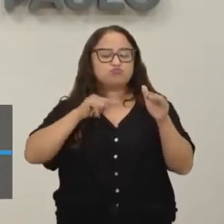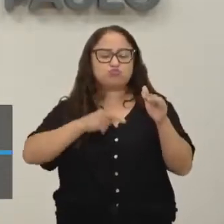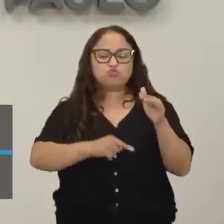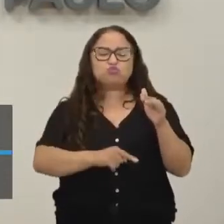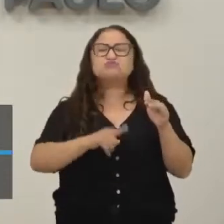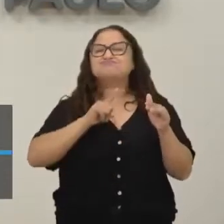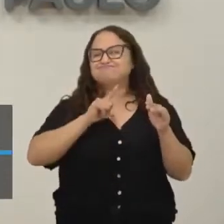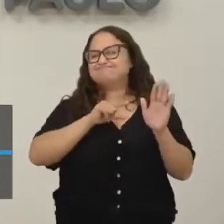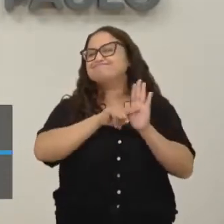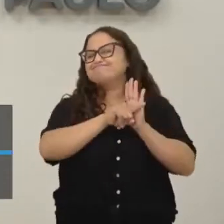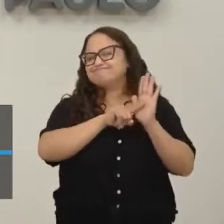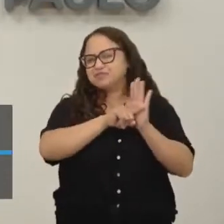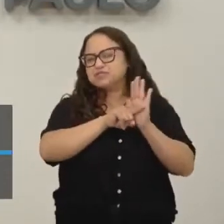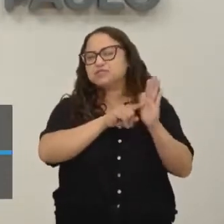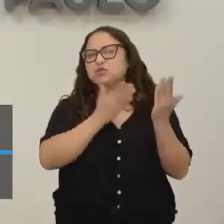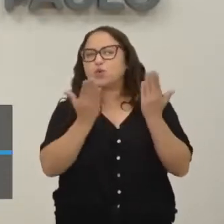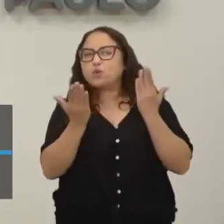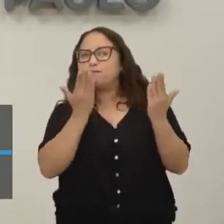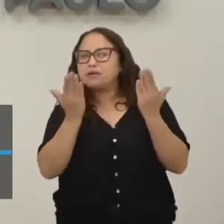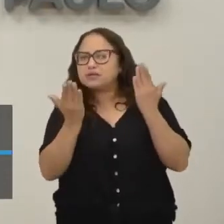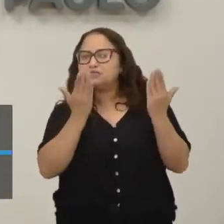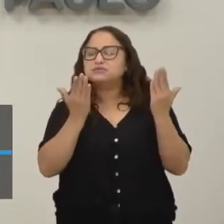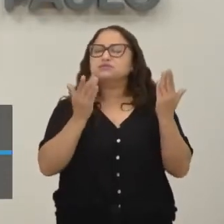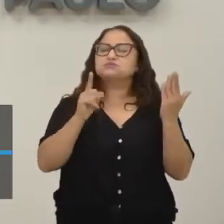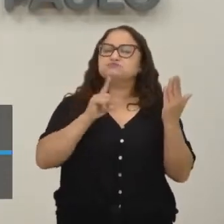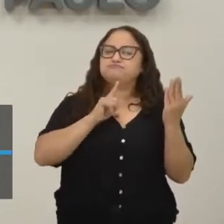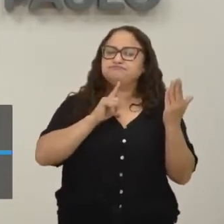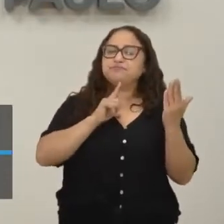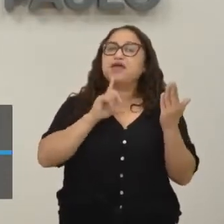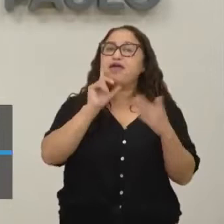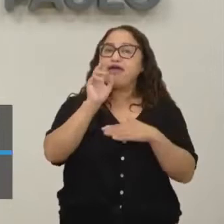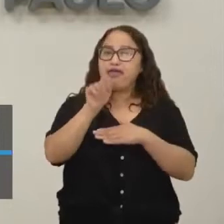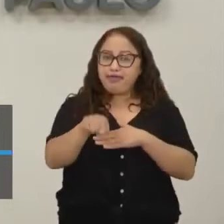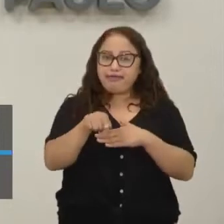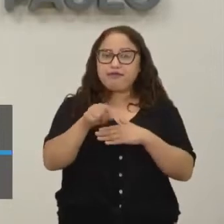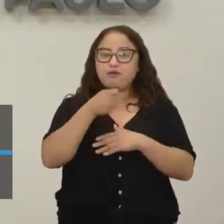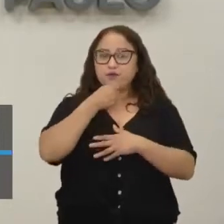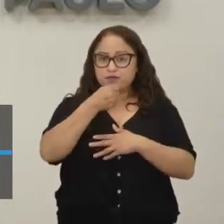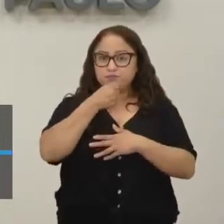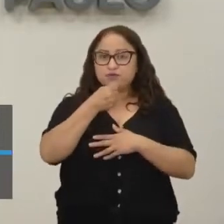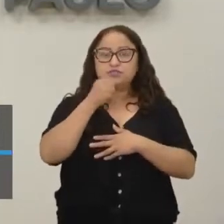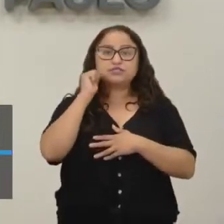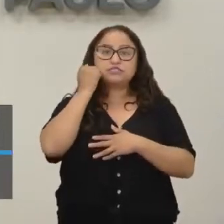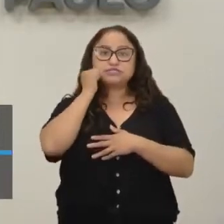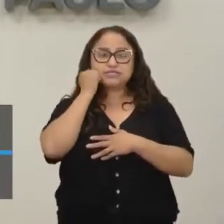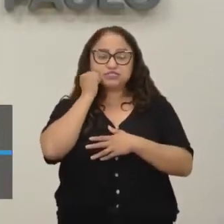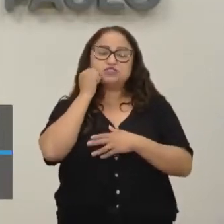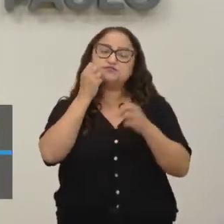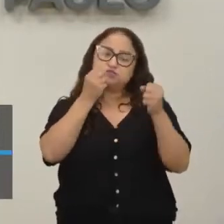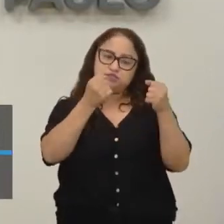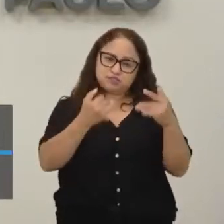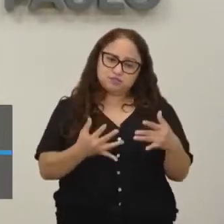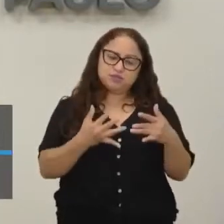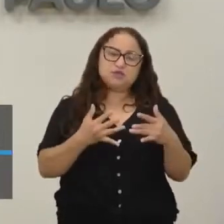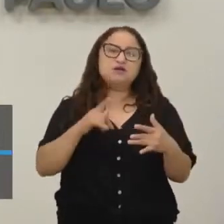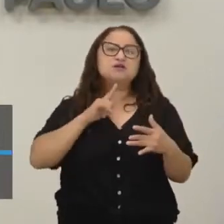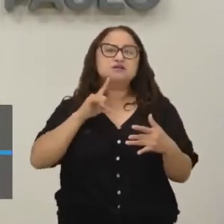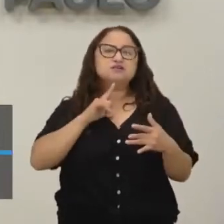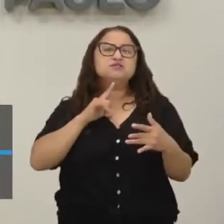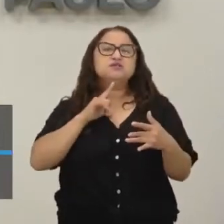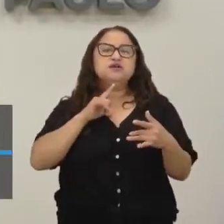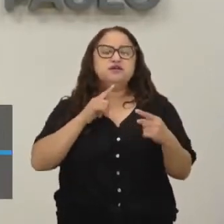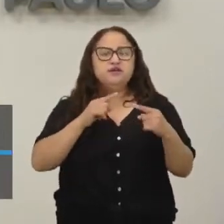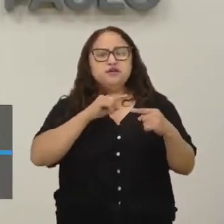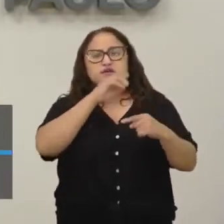toda uma pesquisa, tem comparação, tem todo, é uma reportagem científica, a gente diria, né? É uma reportagem com cunho de